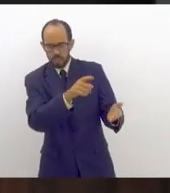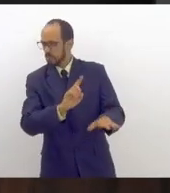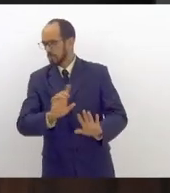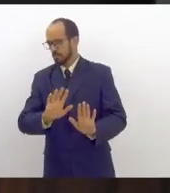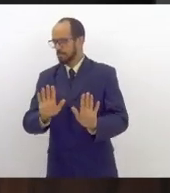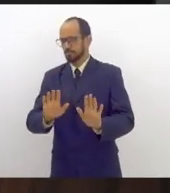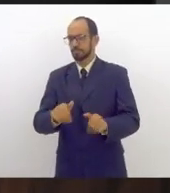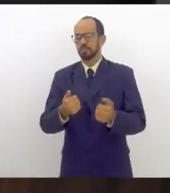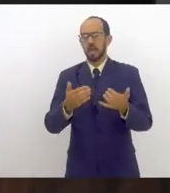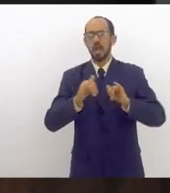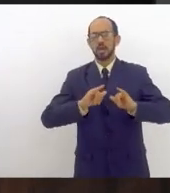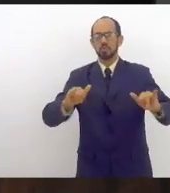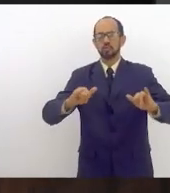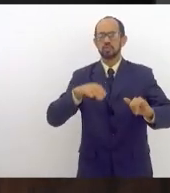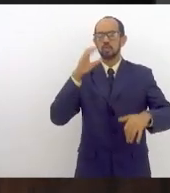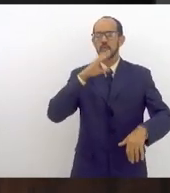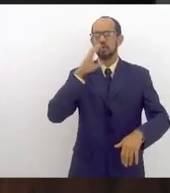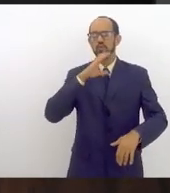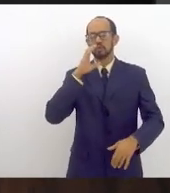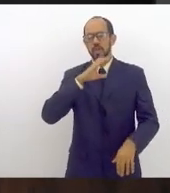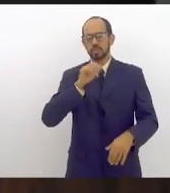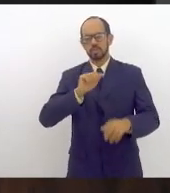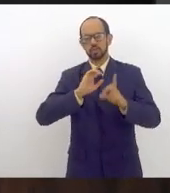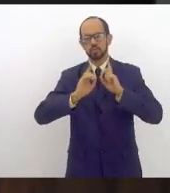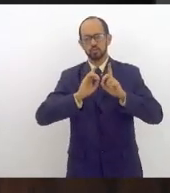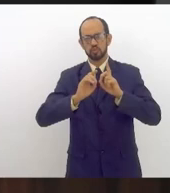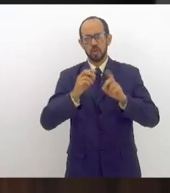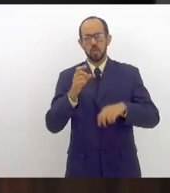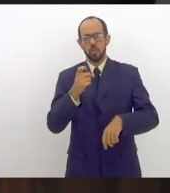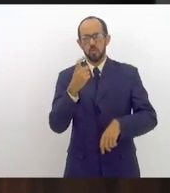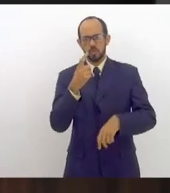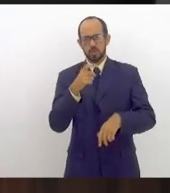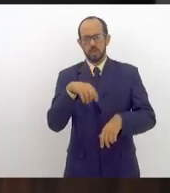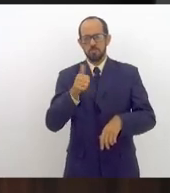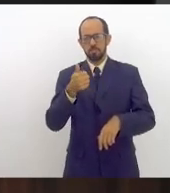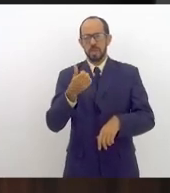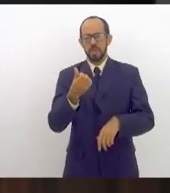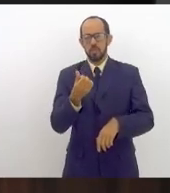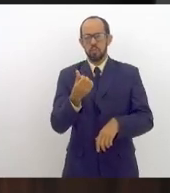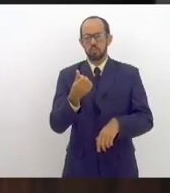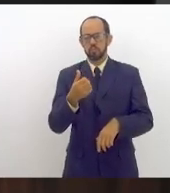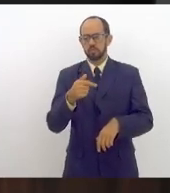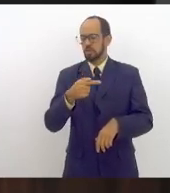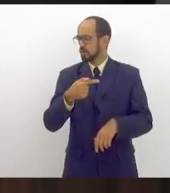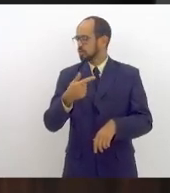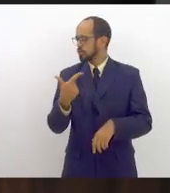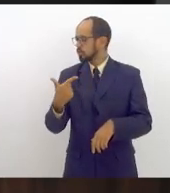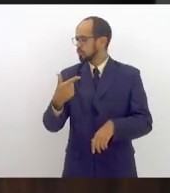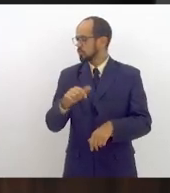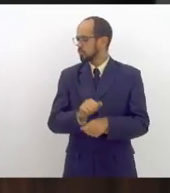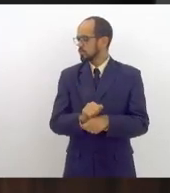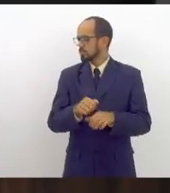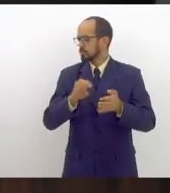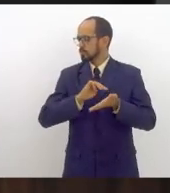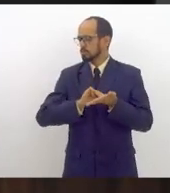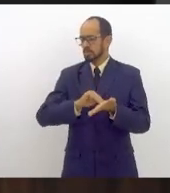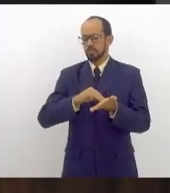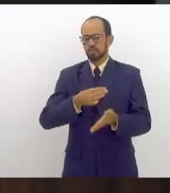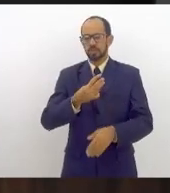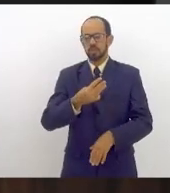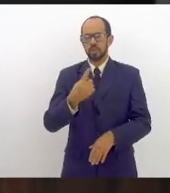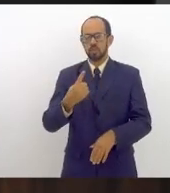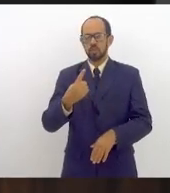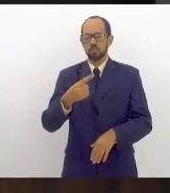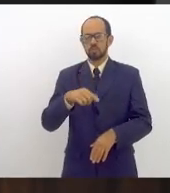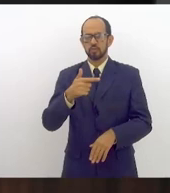Anuncio, em regime de urgência, em discussão única, projeto de lei 6171 de 22, de autoria do Poder Executivo, mensagem 31 de 22, que